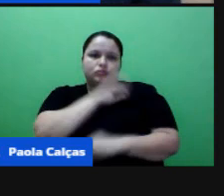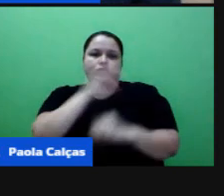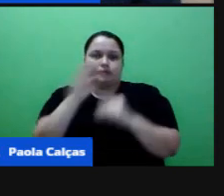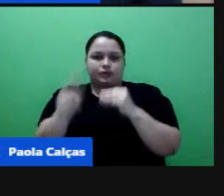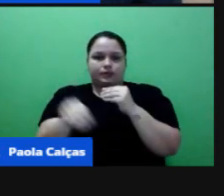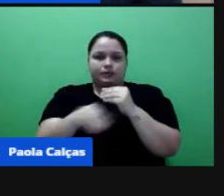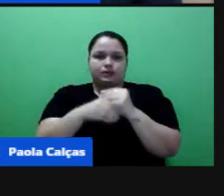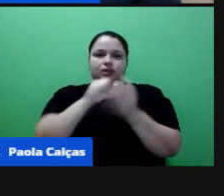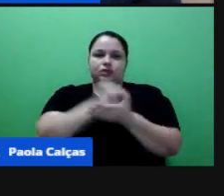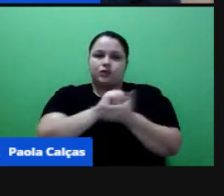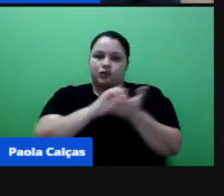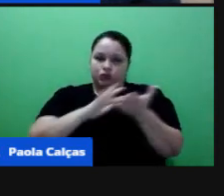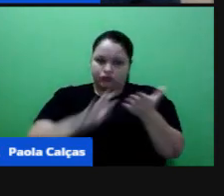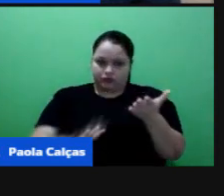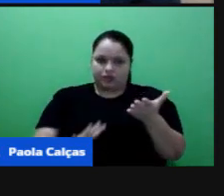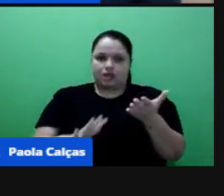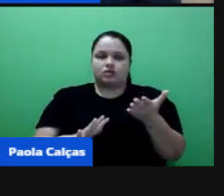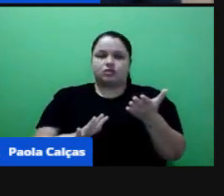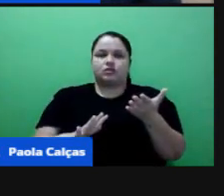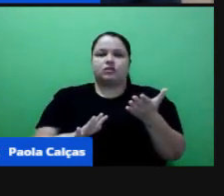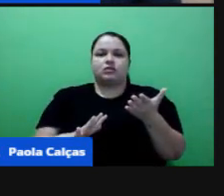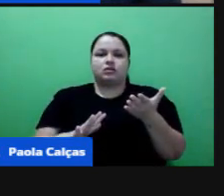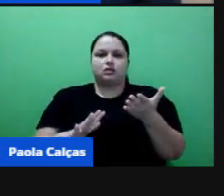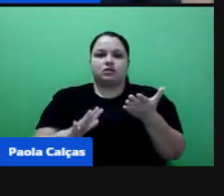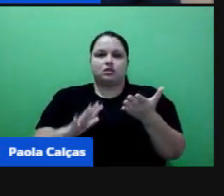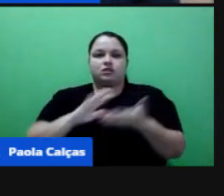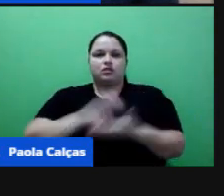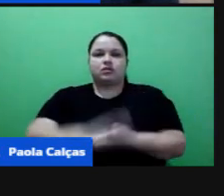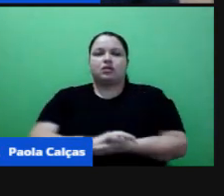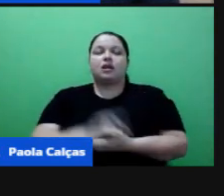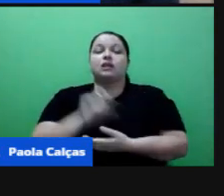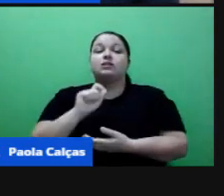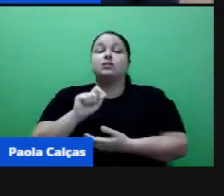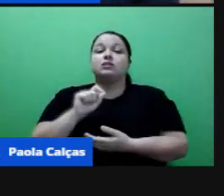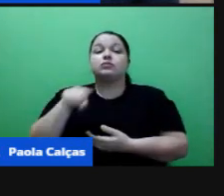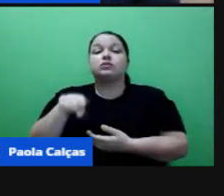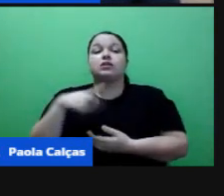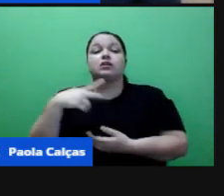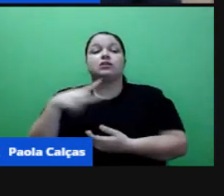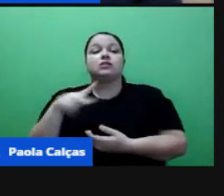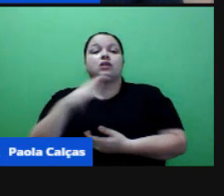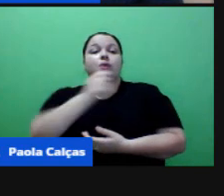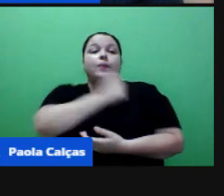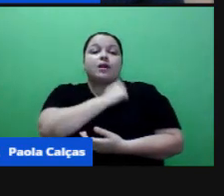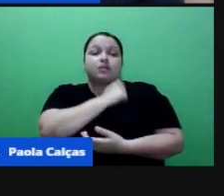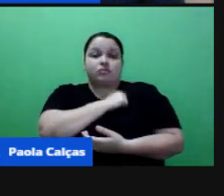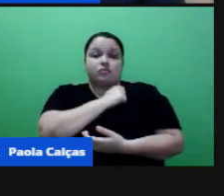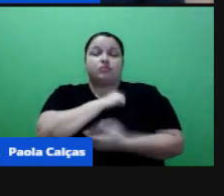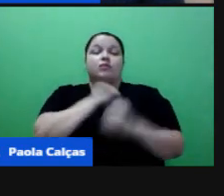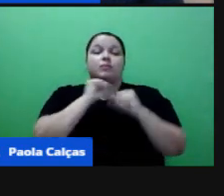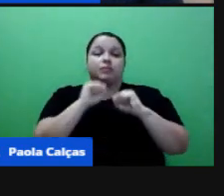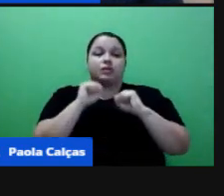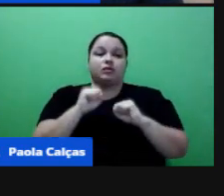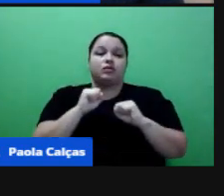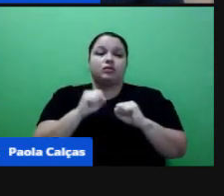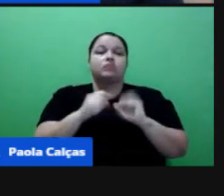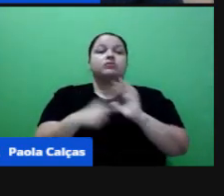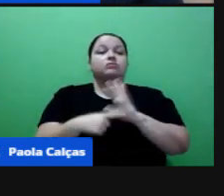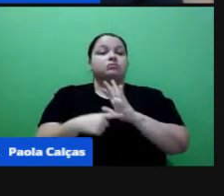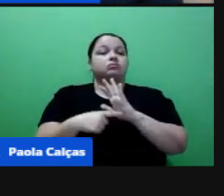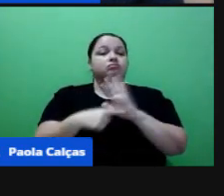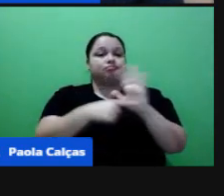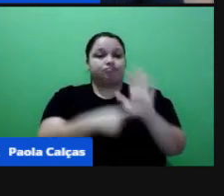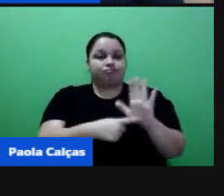para mais ou para menos, diante daquilo que o seu aluno ou a sua turma apresentar do seu processo